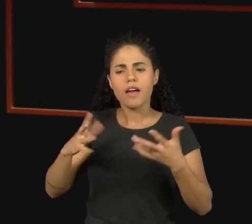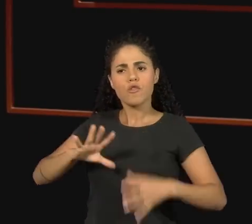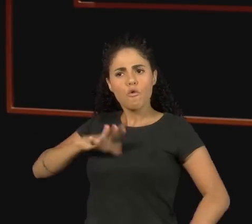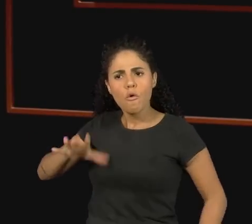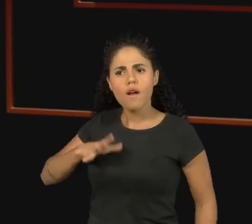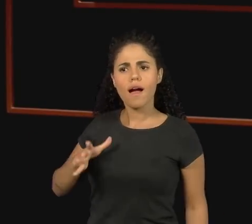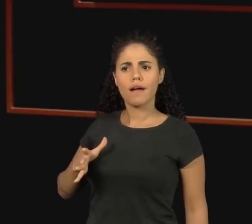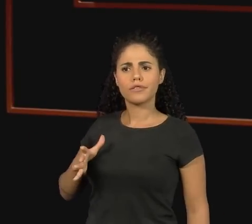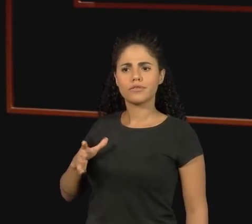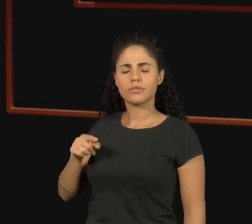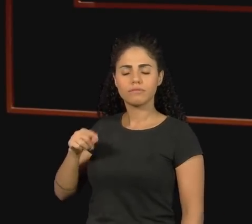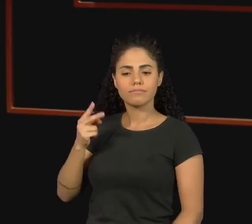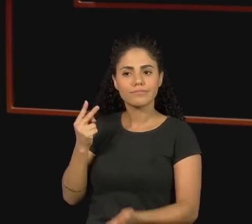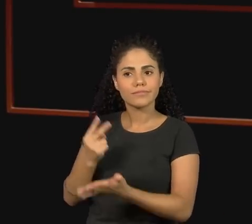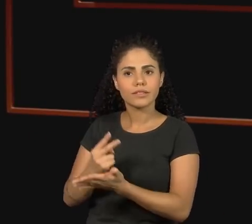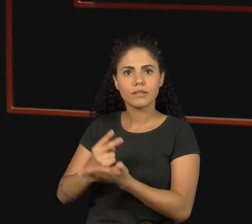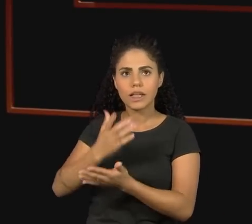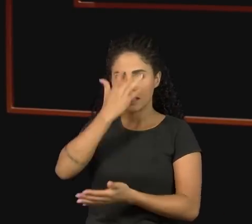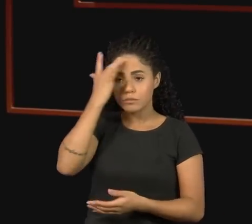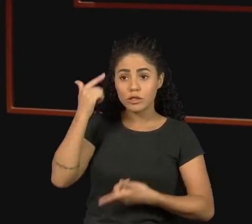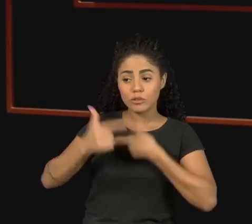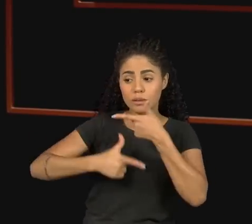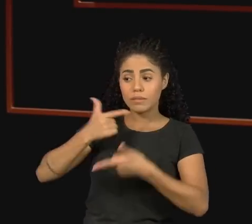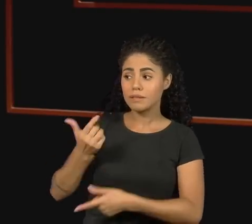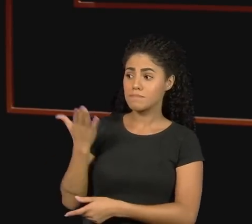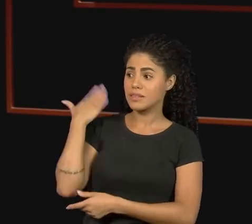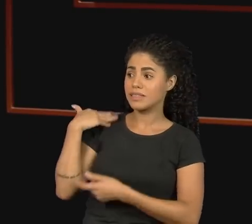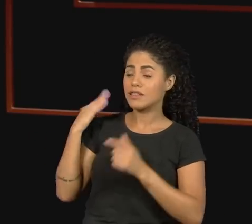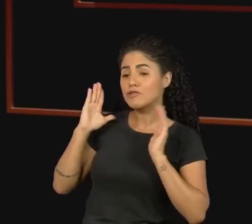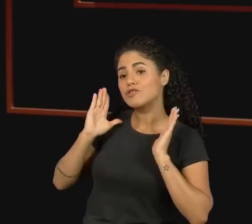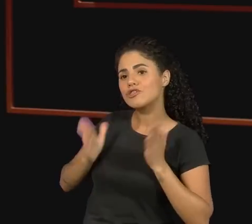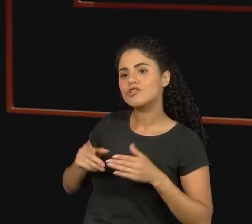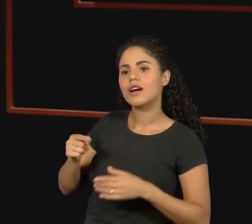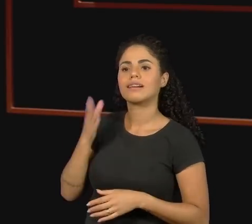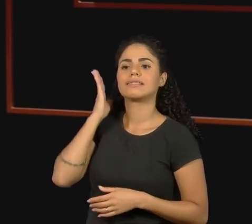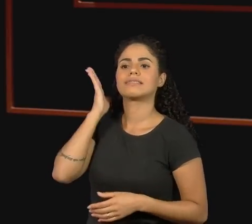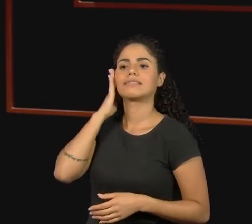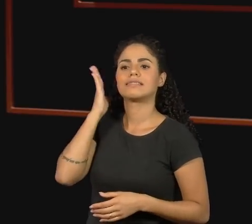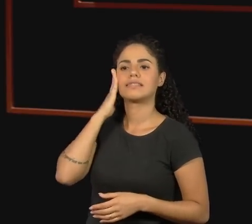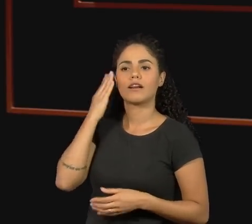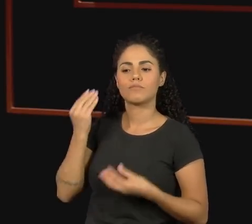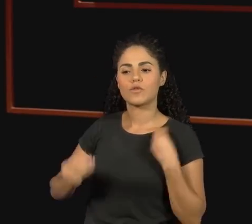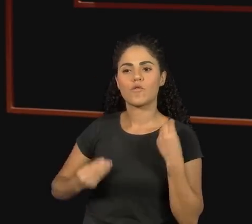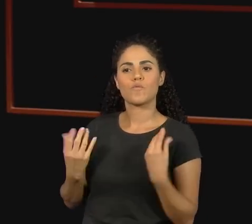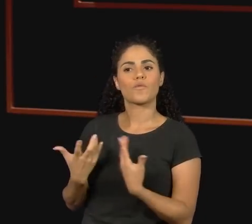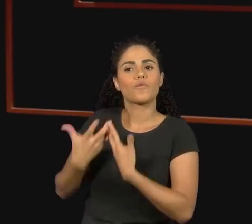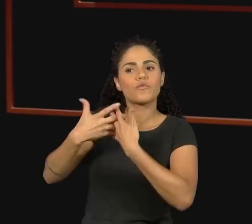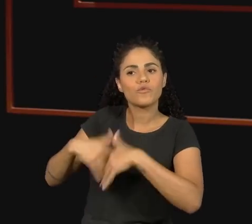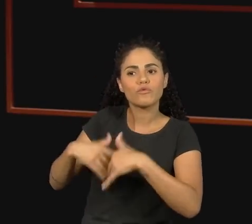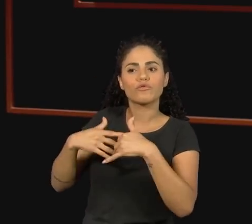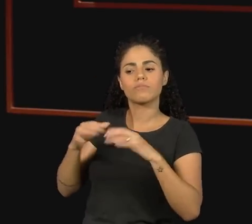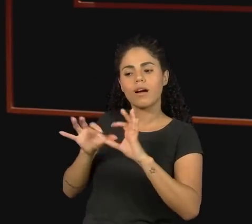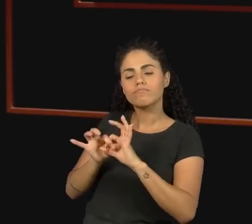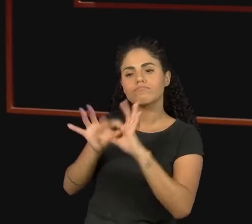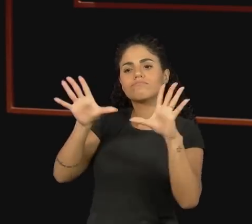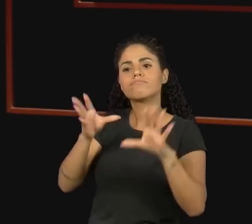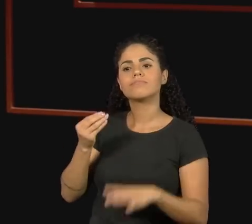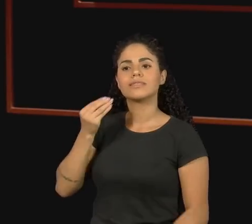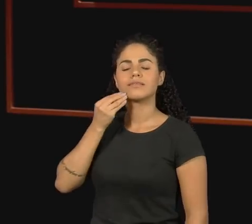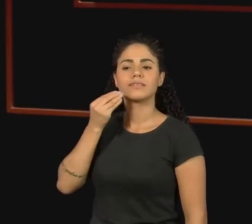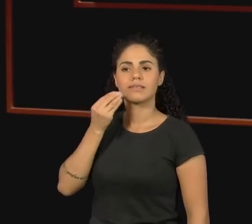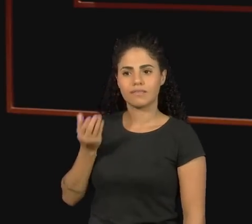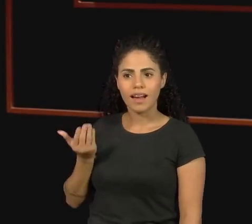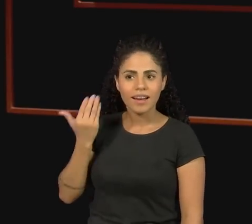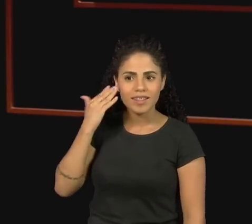vida. E todas as pessoas com quem eu já trabalhei na minha vida têm esse lugar de se predispor a...